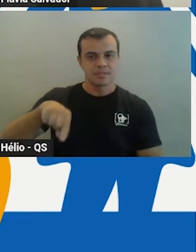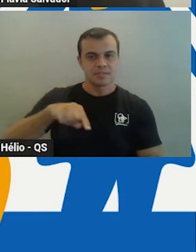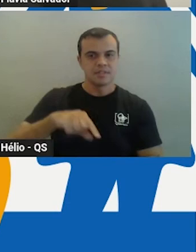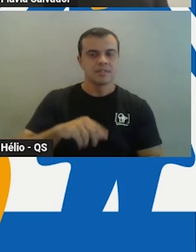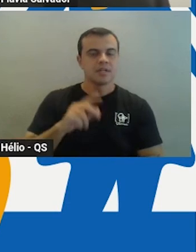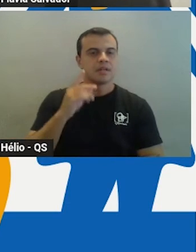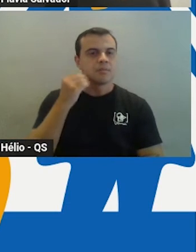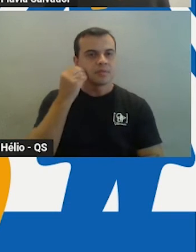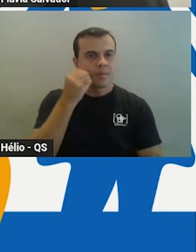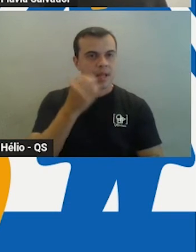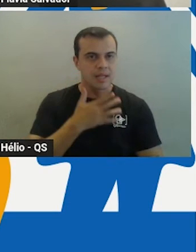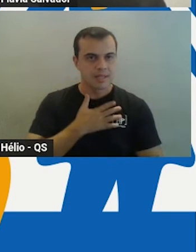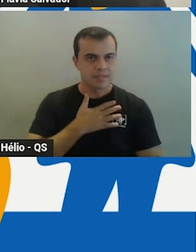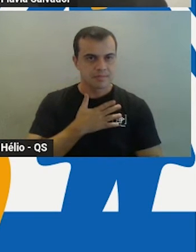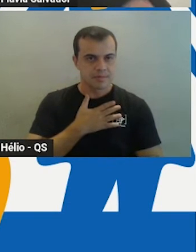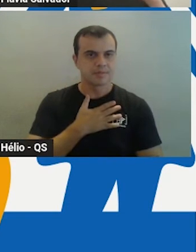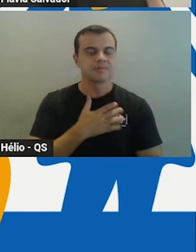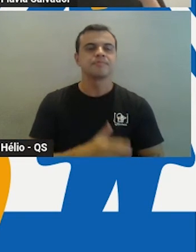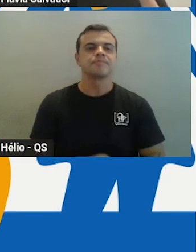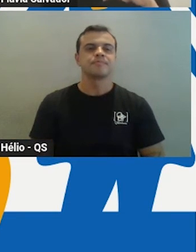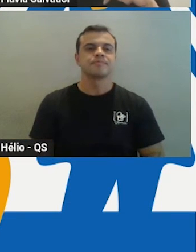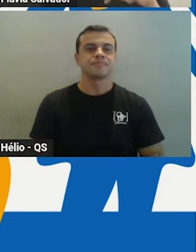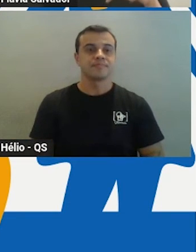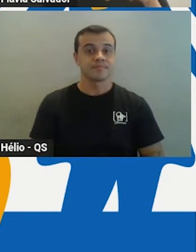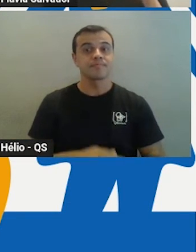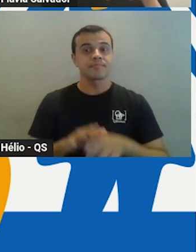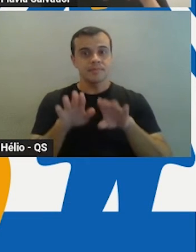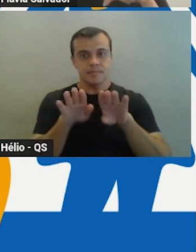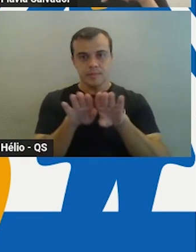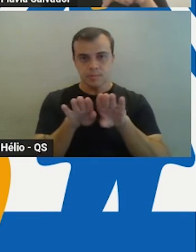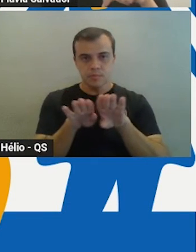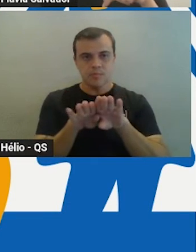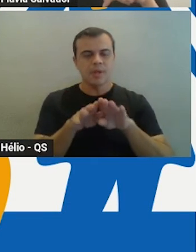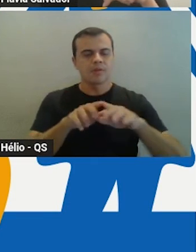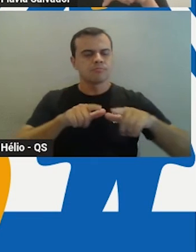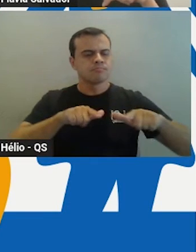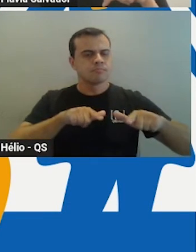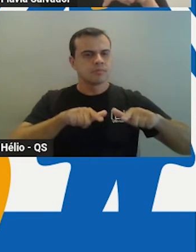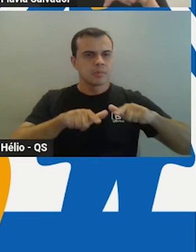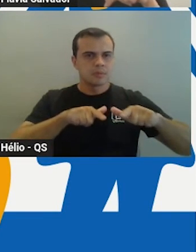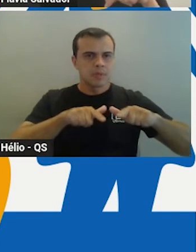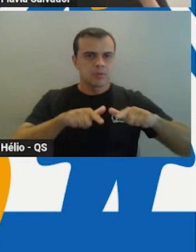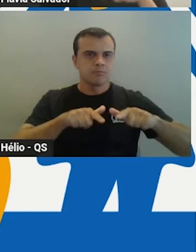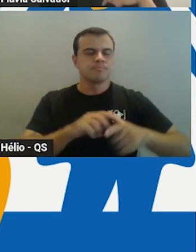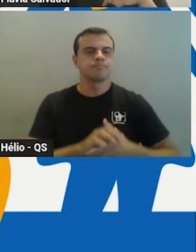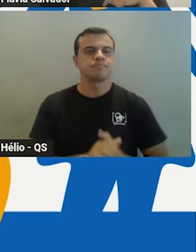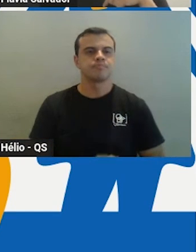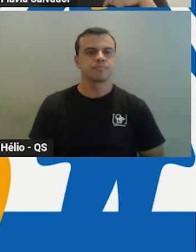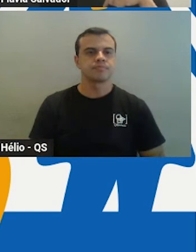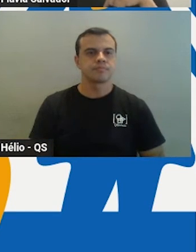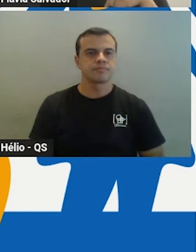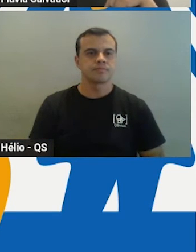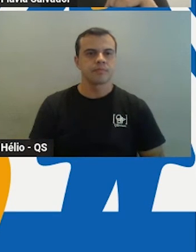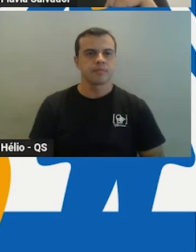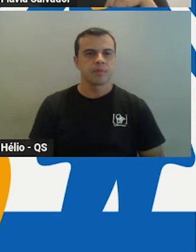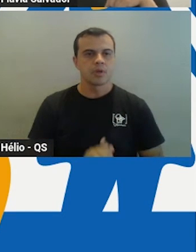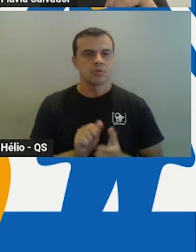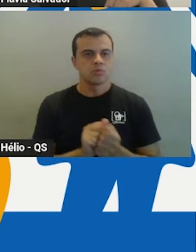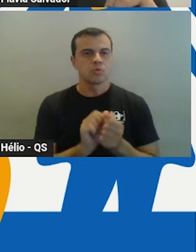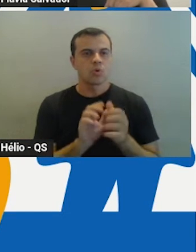uma experiência que acaba que é um pouquinho isso, que é também um trabalho em